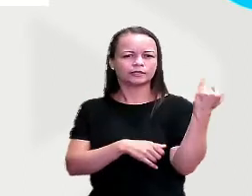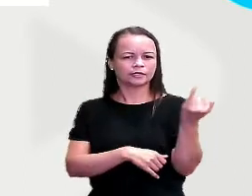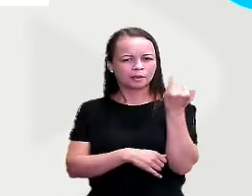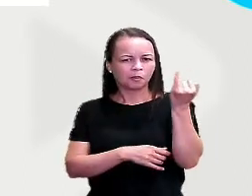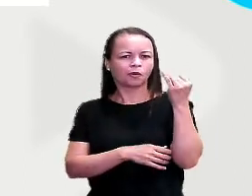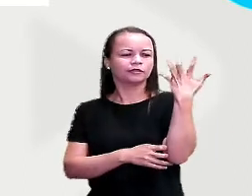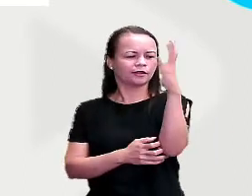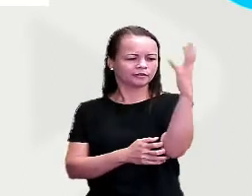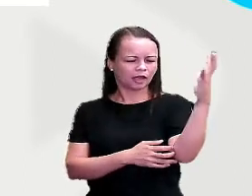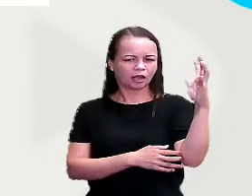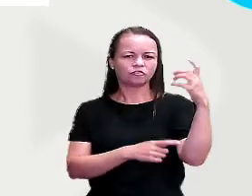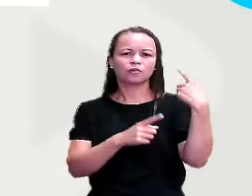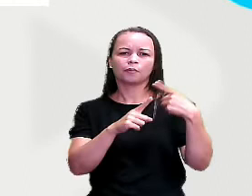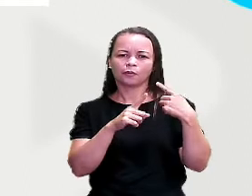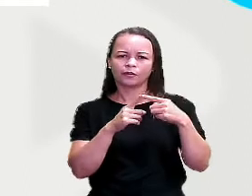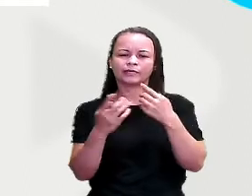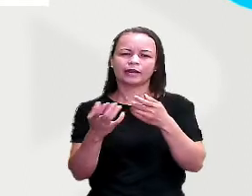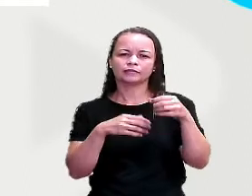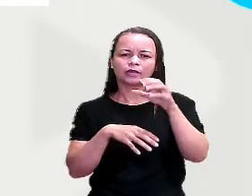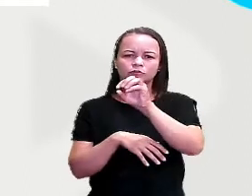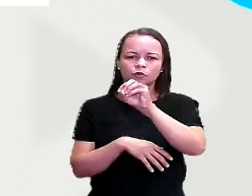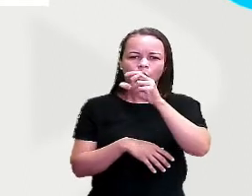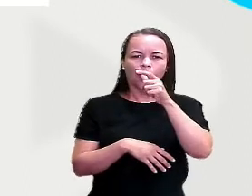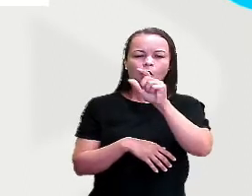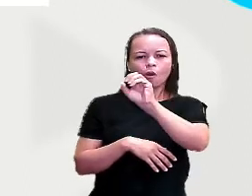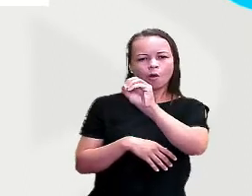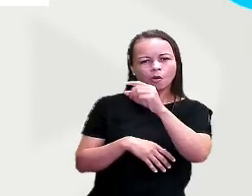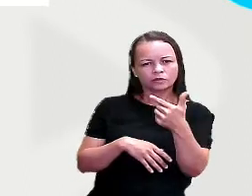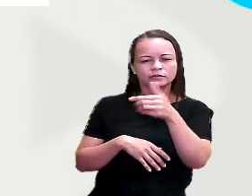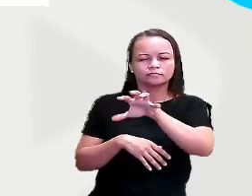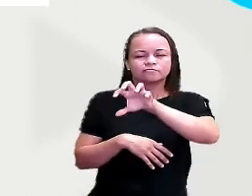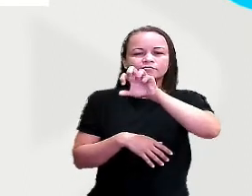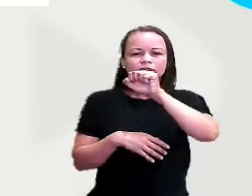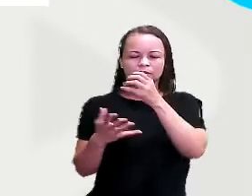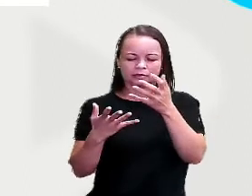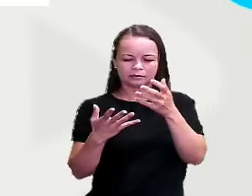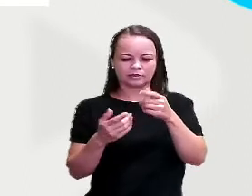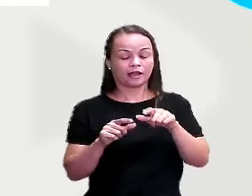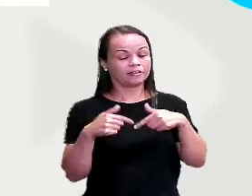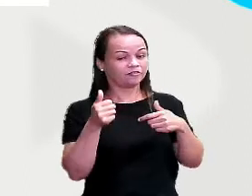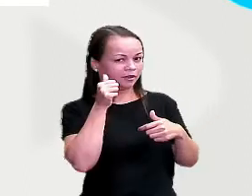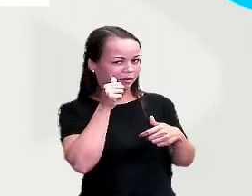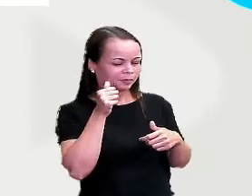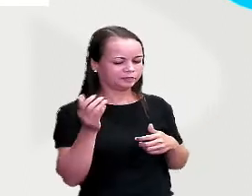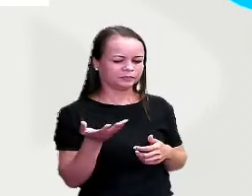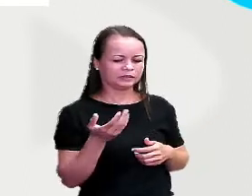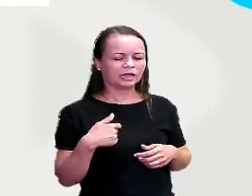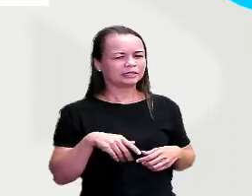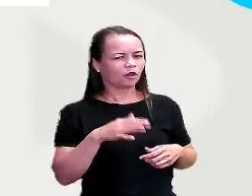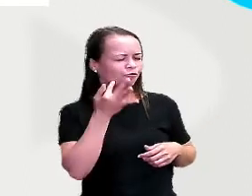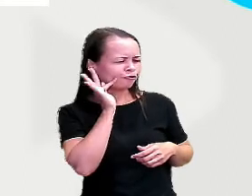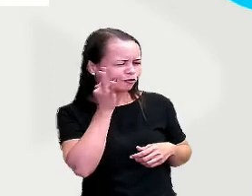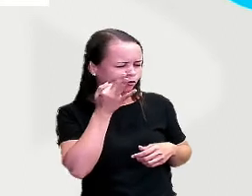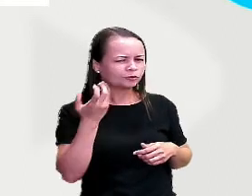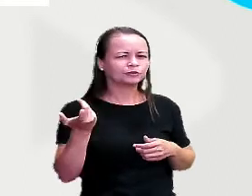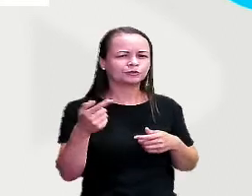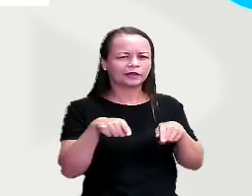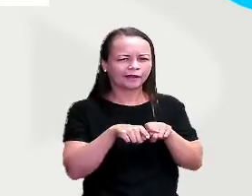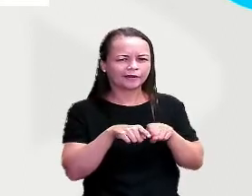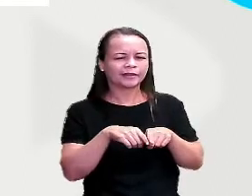sombra. Aí vem a Magali, né? E dão frutos, né? Tem laranjeira, macieira,